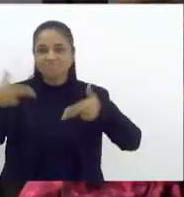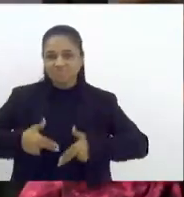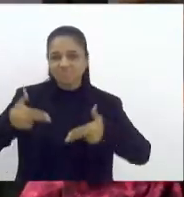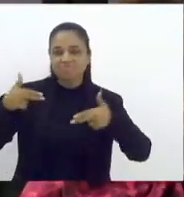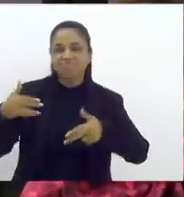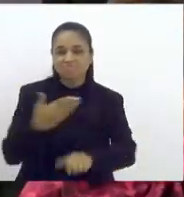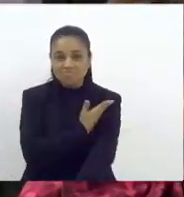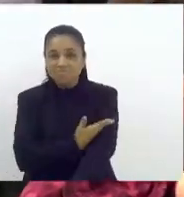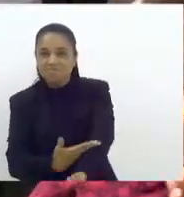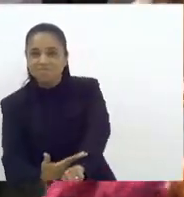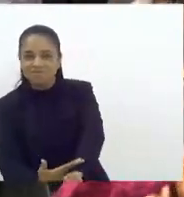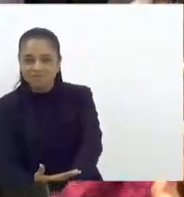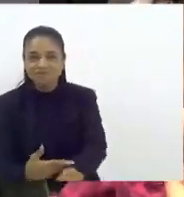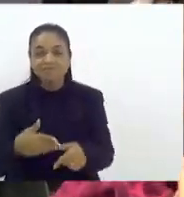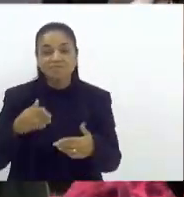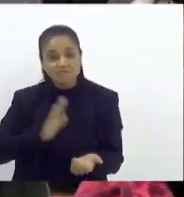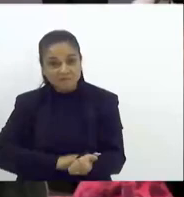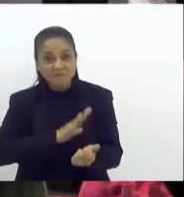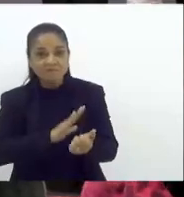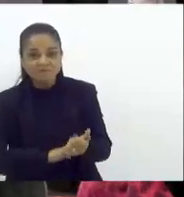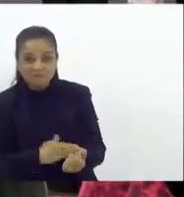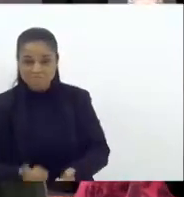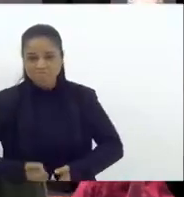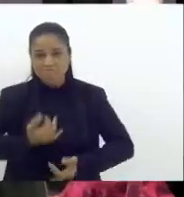rap de branco